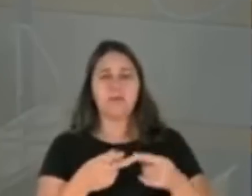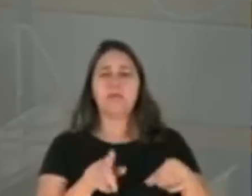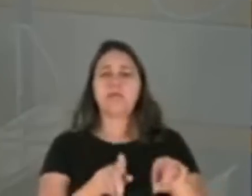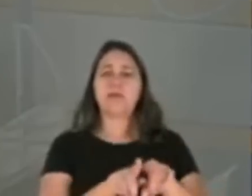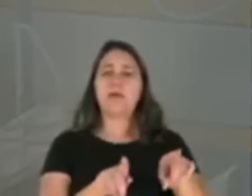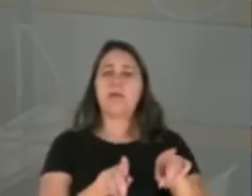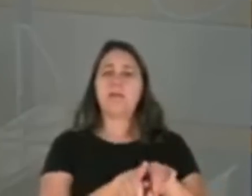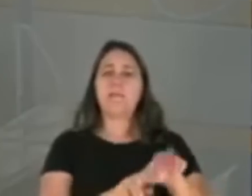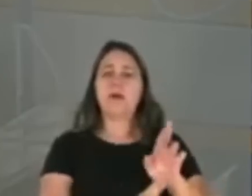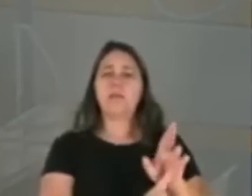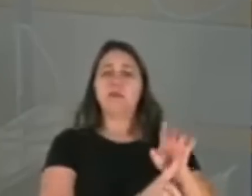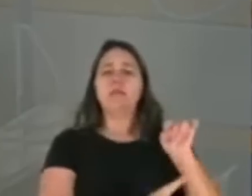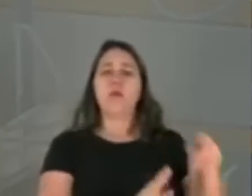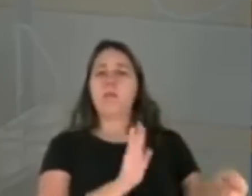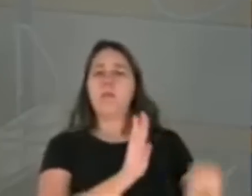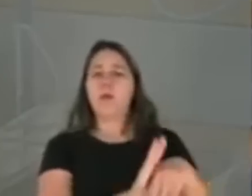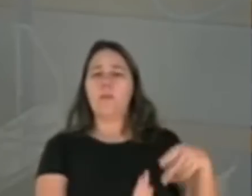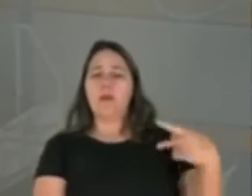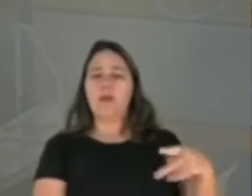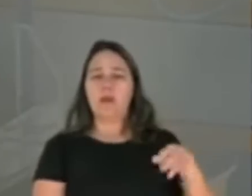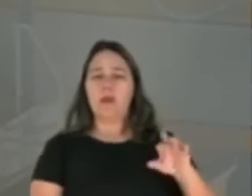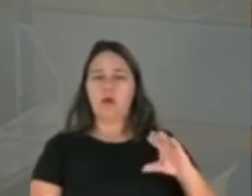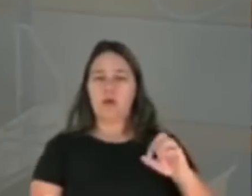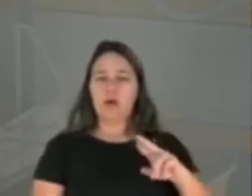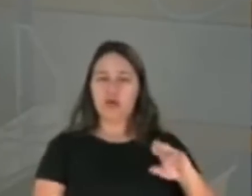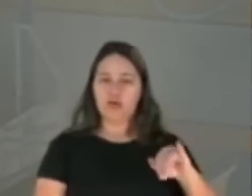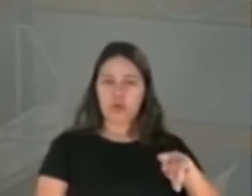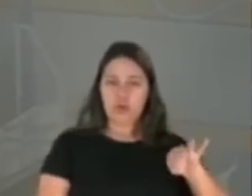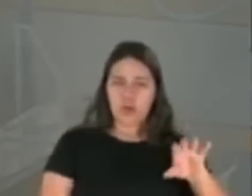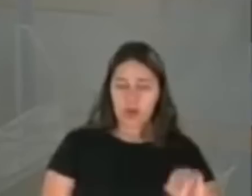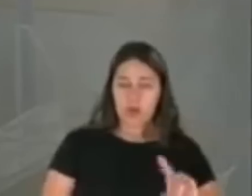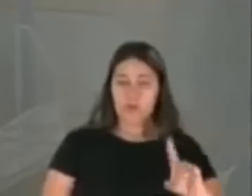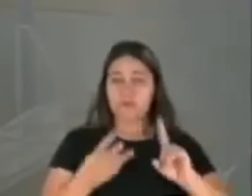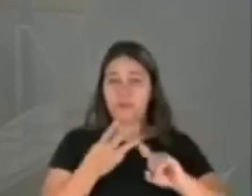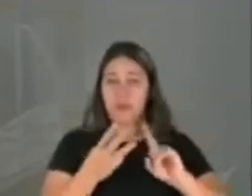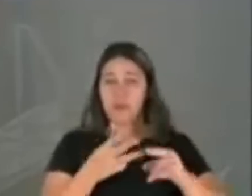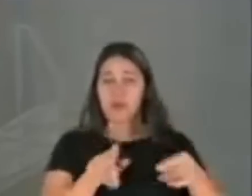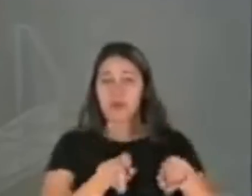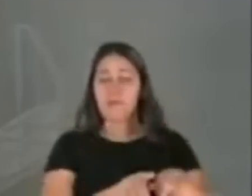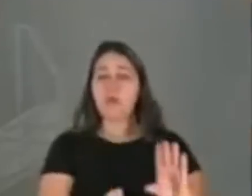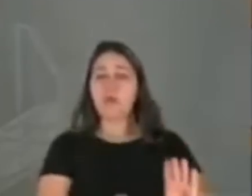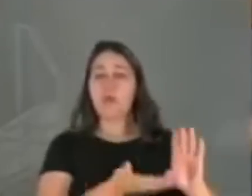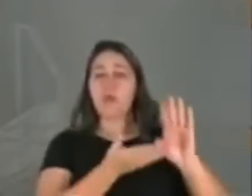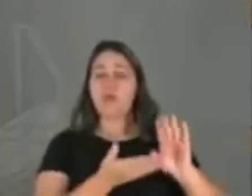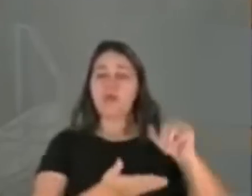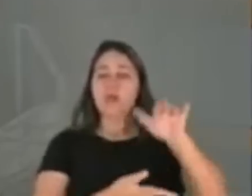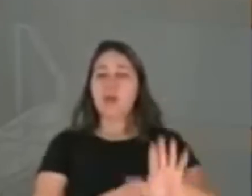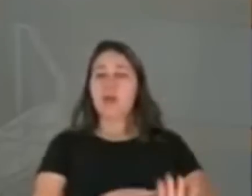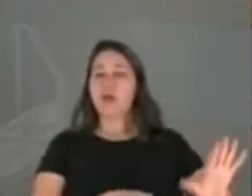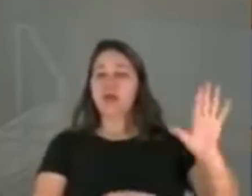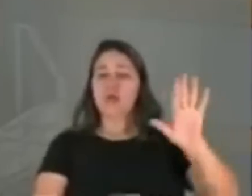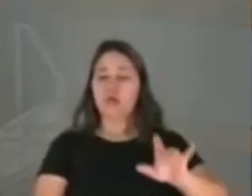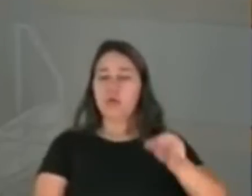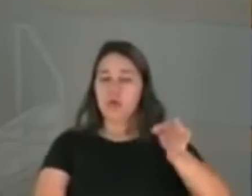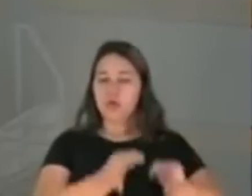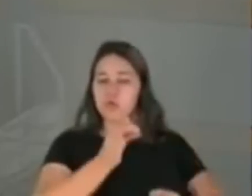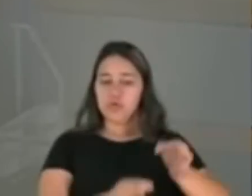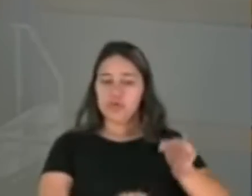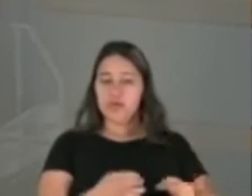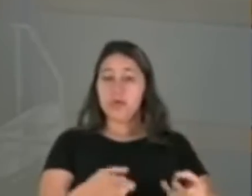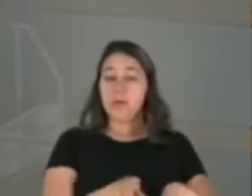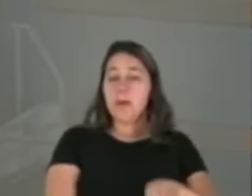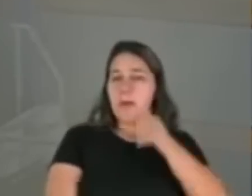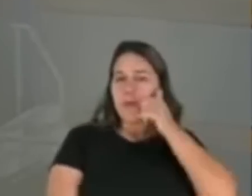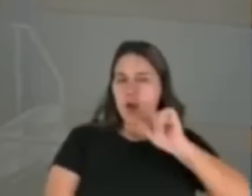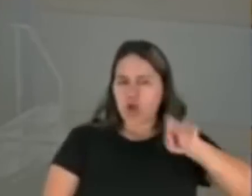representação a essa corregedoria três representação ao Conselho Nacional de justiça e a senhora magistrada procure começar a trabalhar